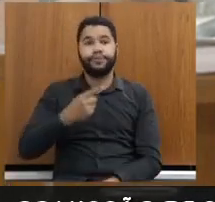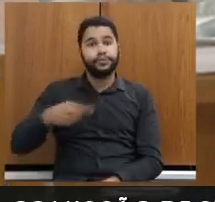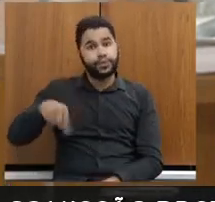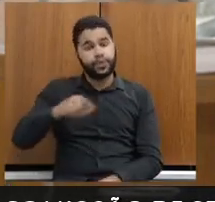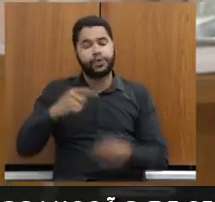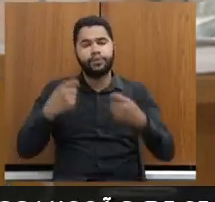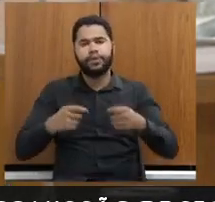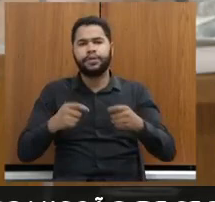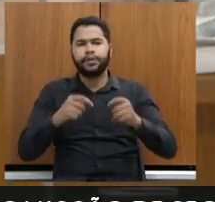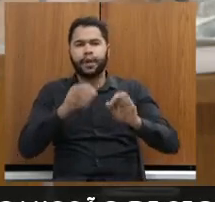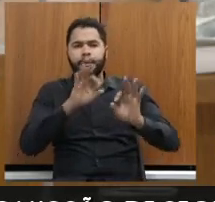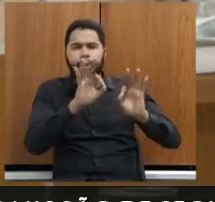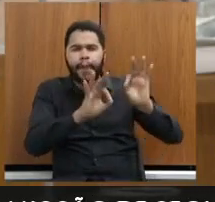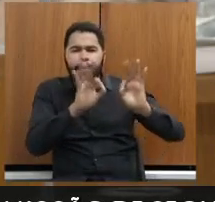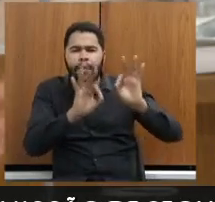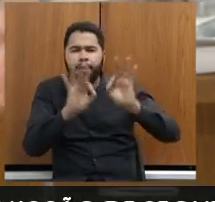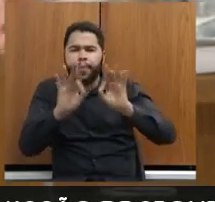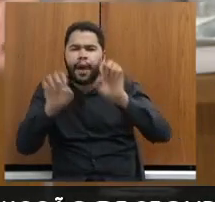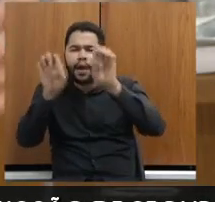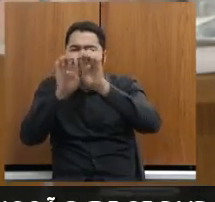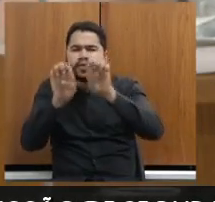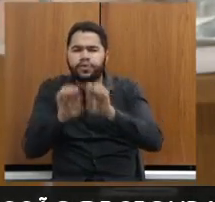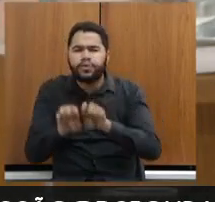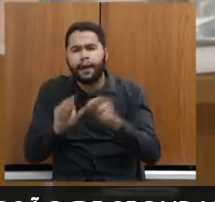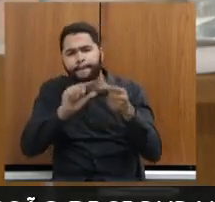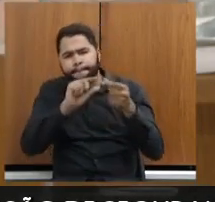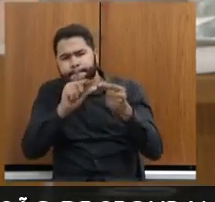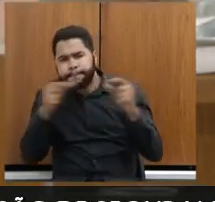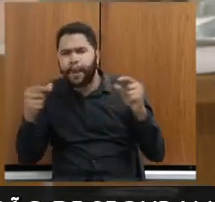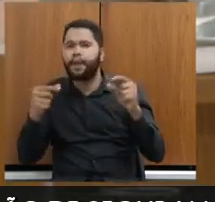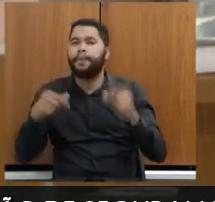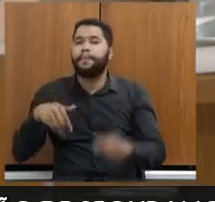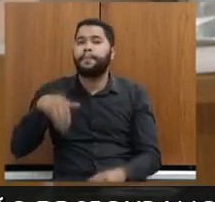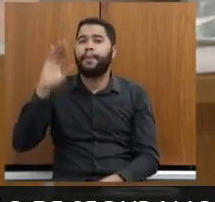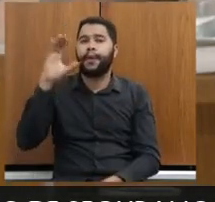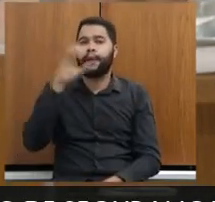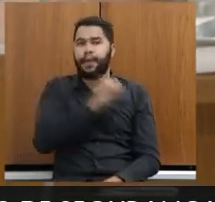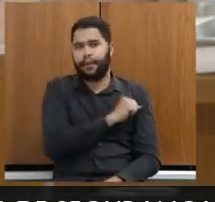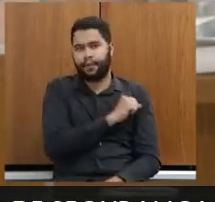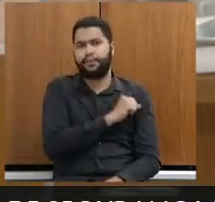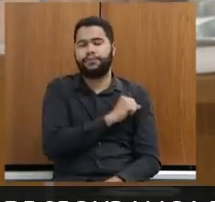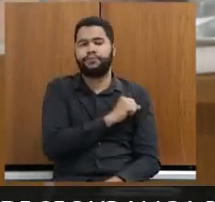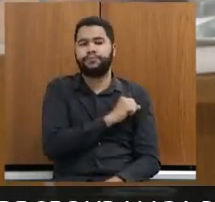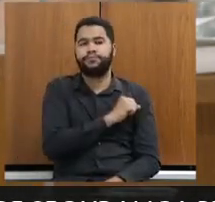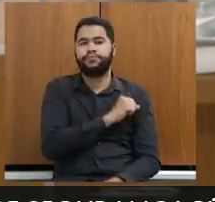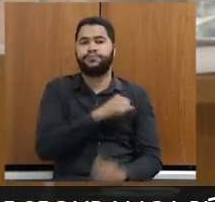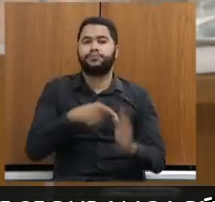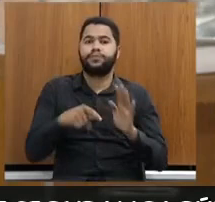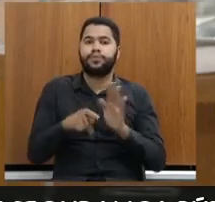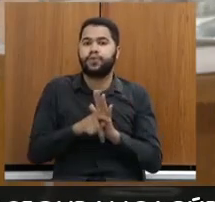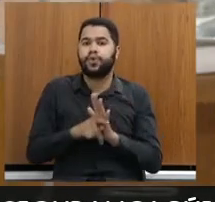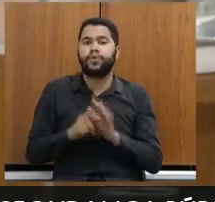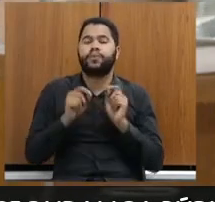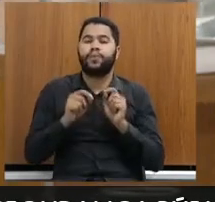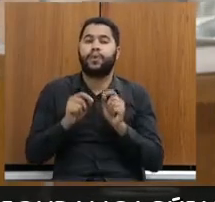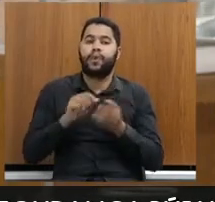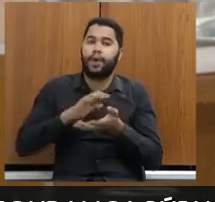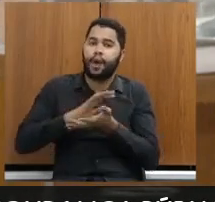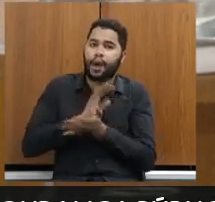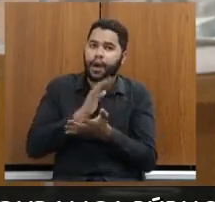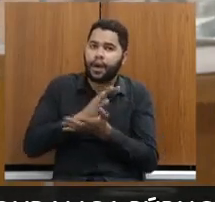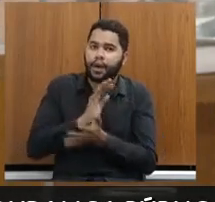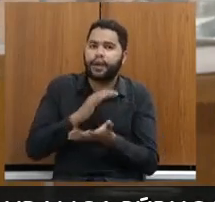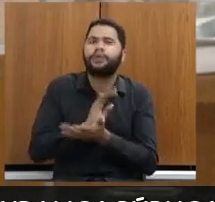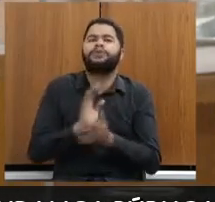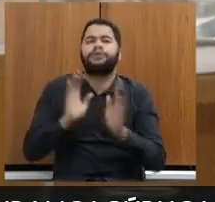estruturar o mais rápido possível é uma um laboratório em Araxá